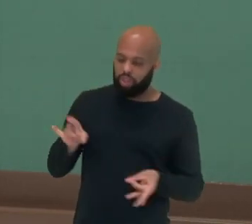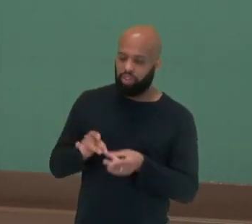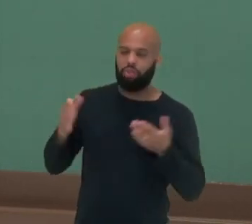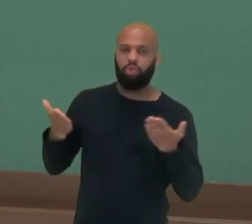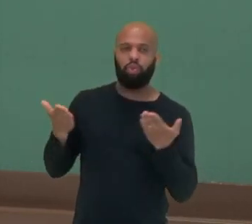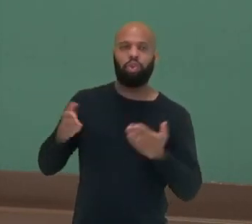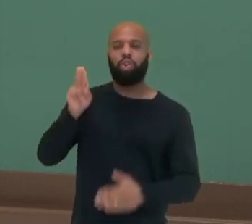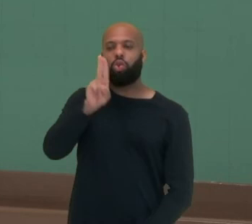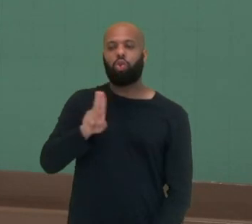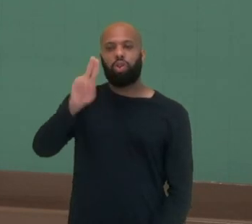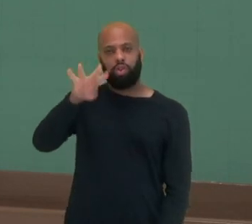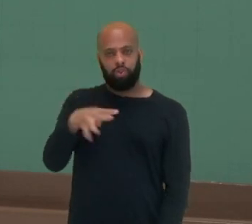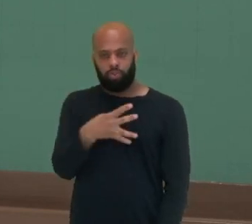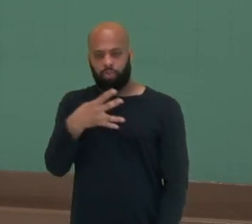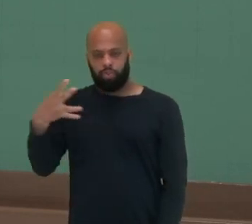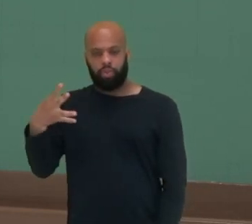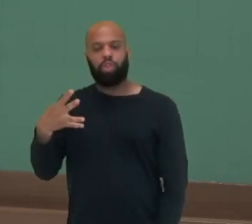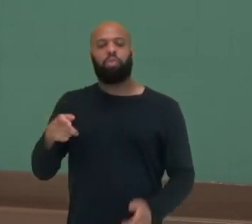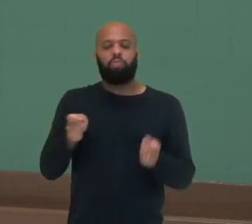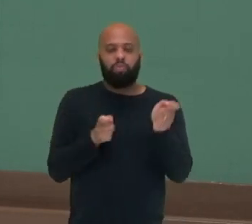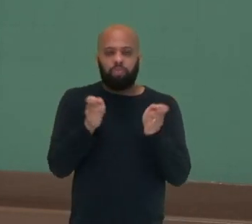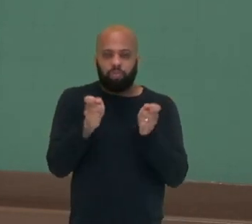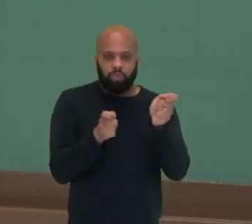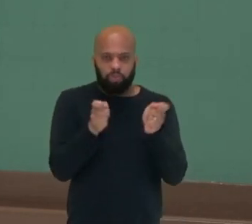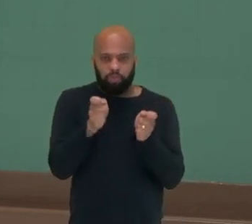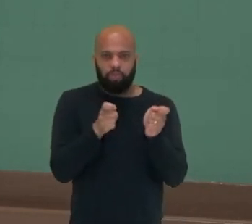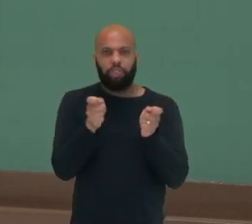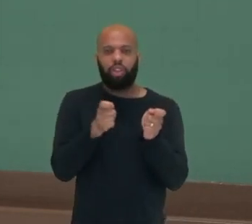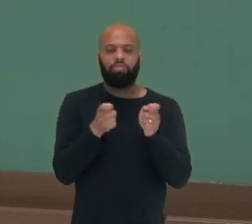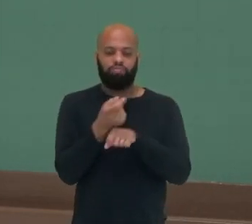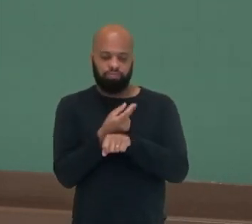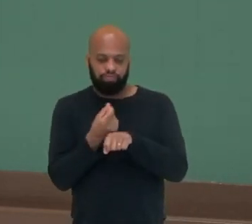sobre o uso de planilha no controle